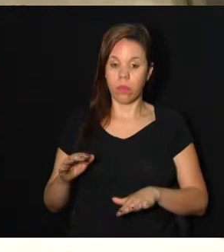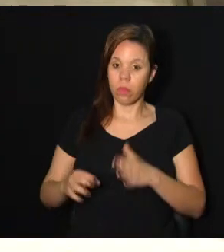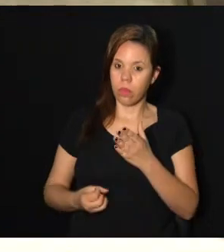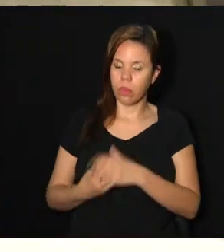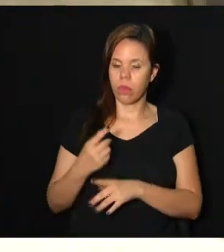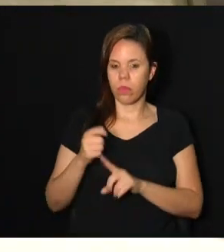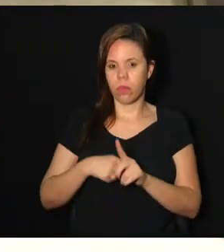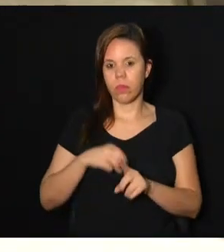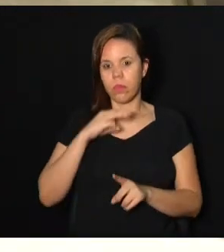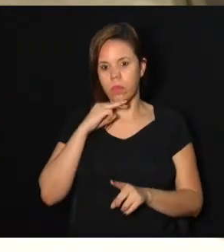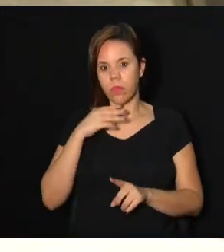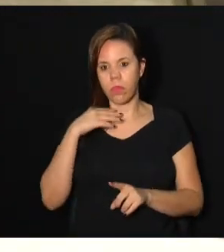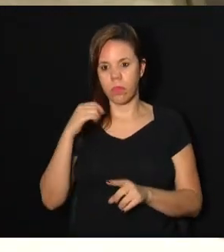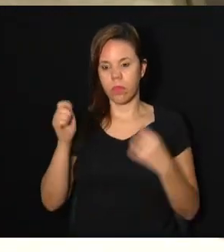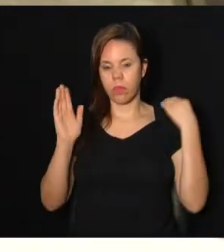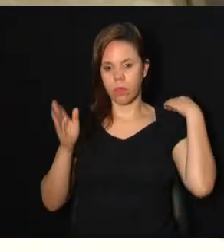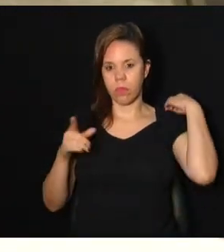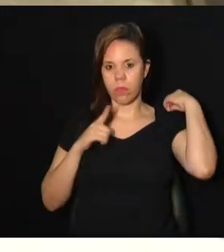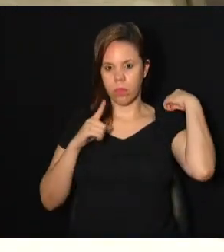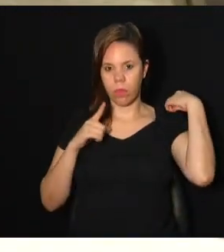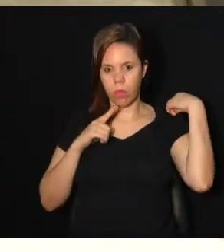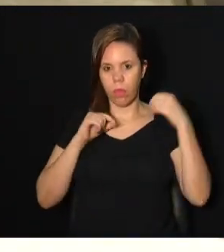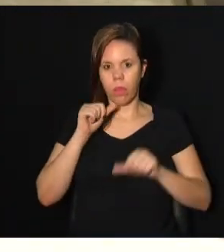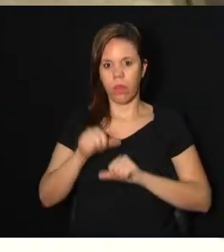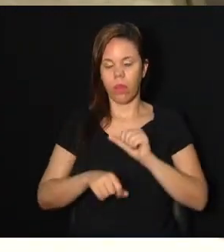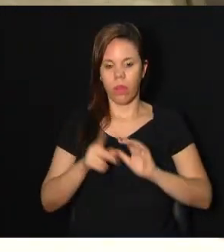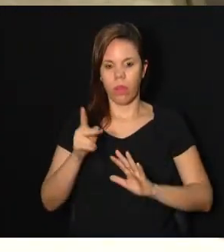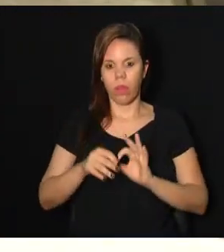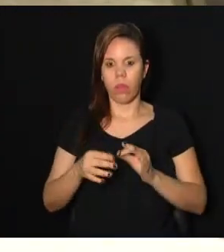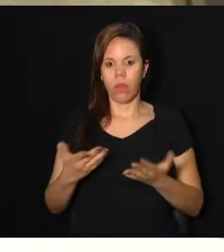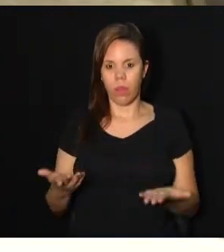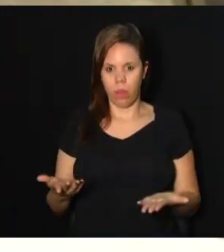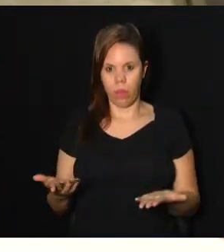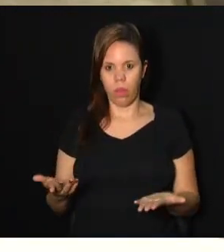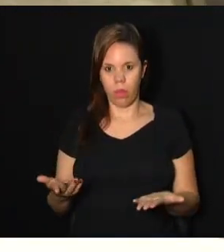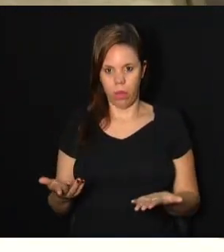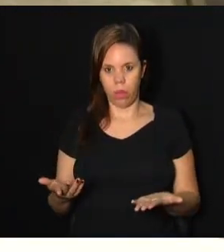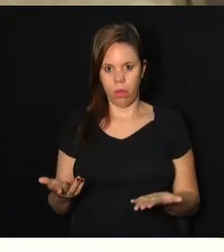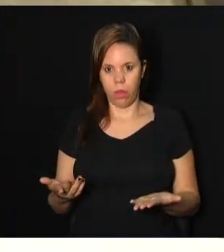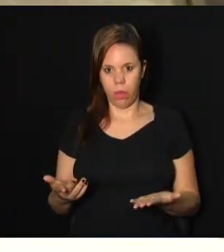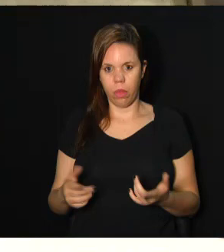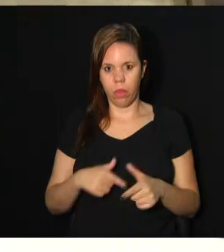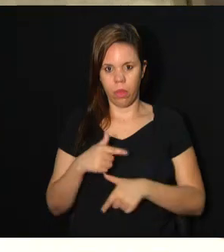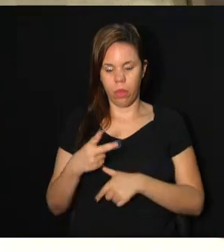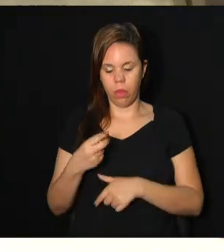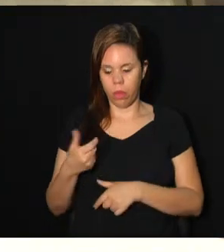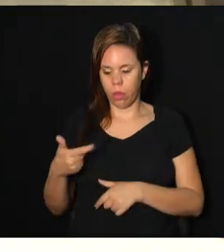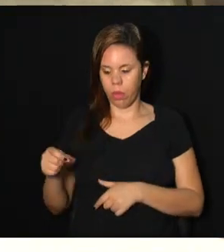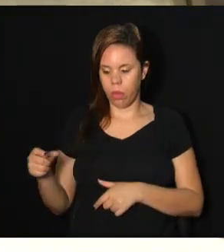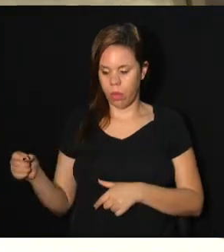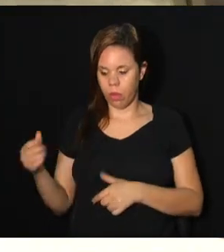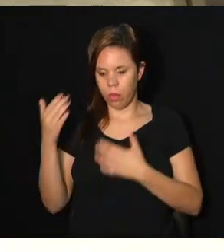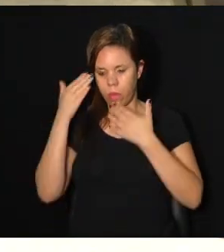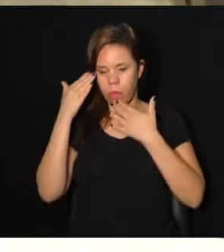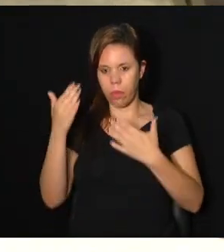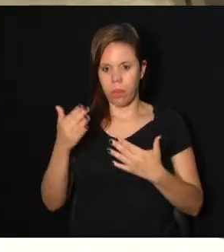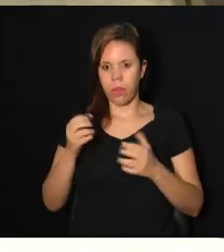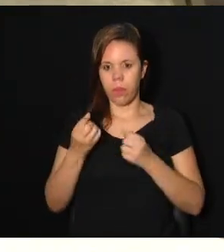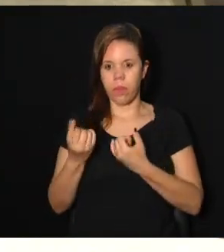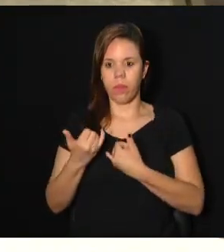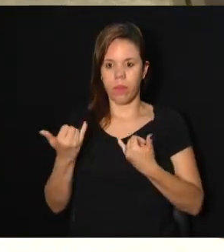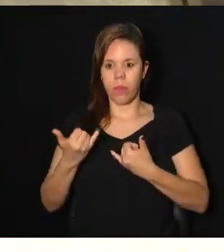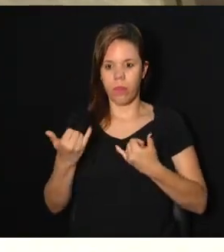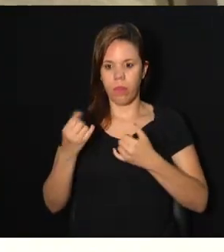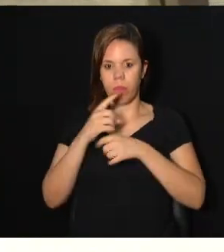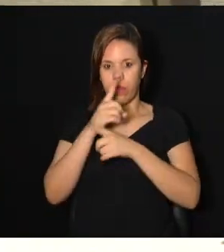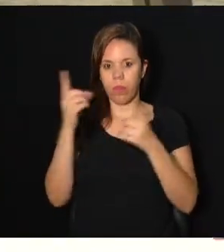março, abril, já termos o impacto dessas mudanças para o exercício 2020. Tá certo, muito obrigada pelas informações,